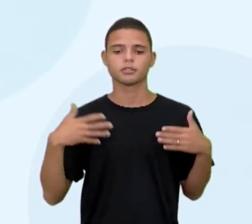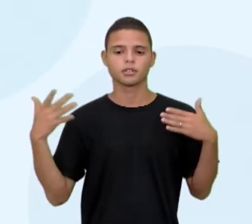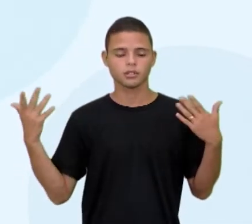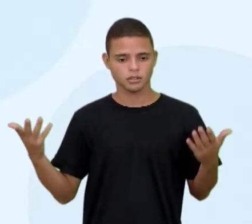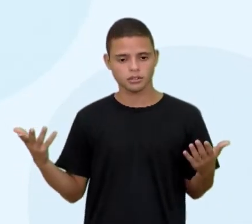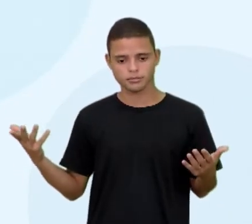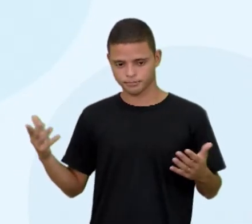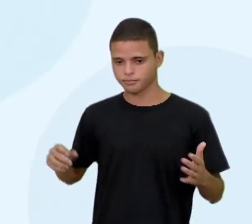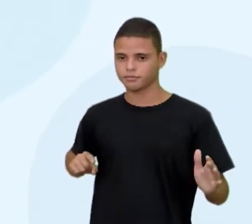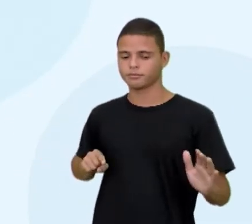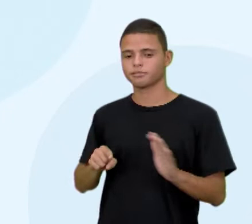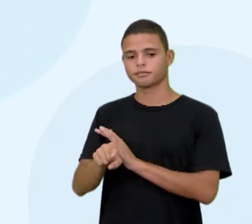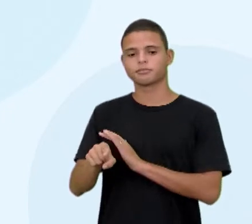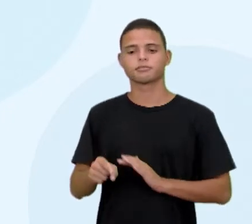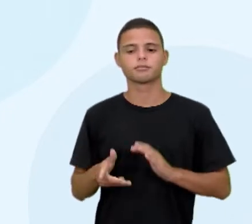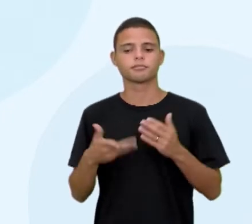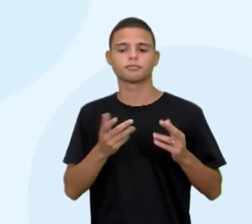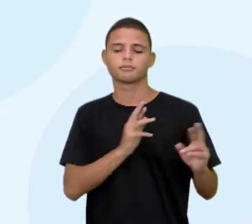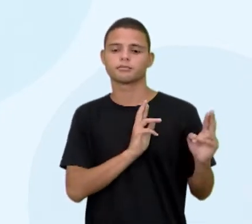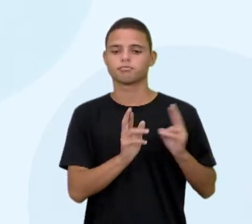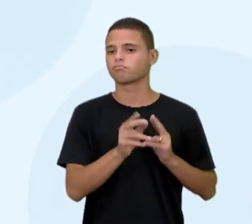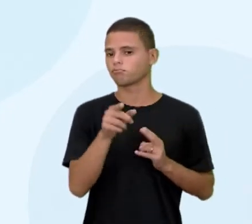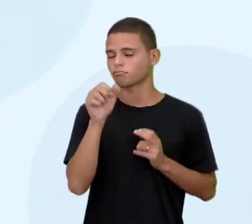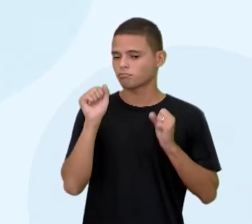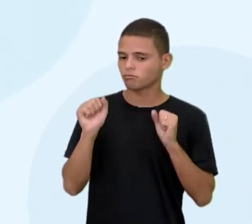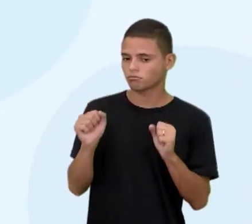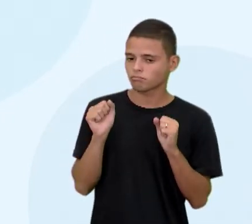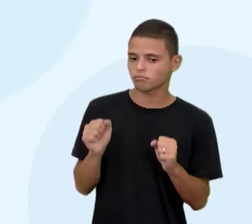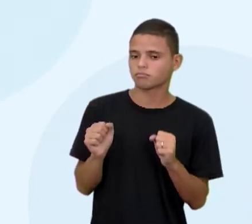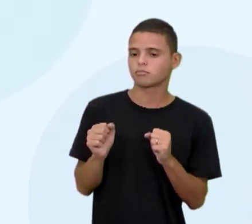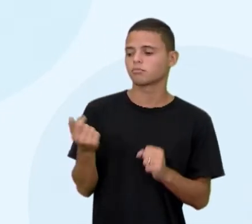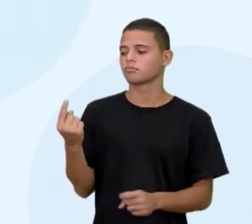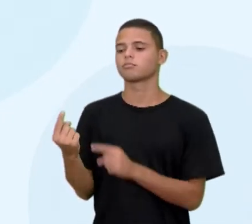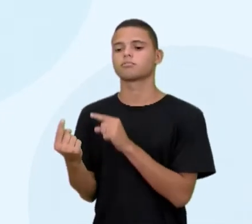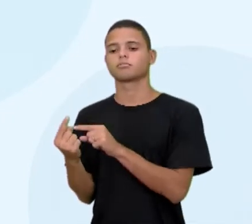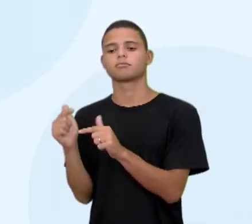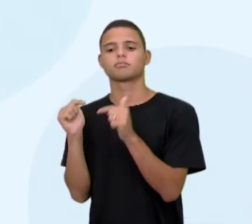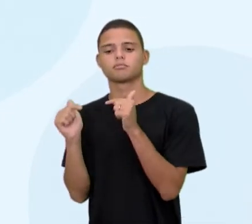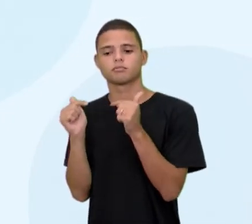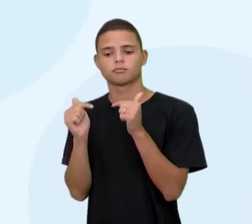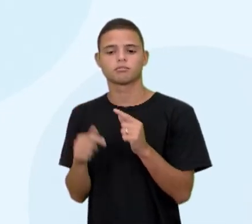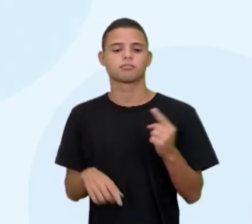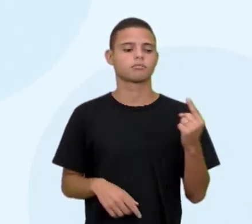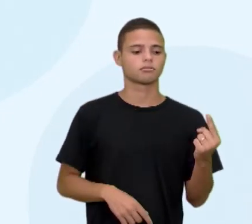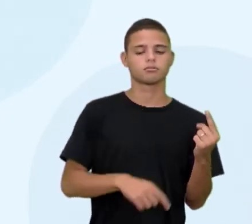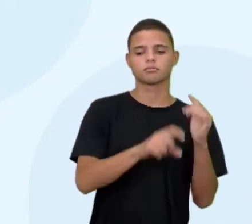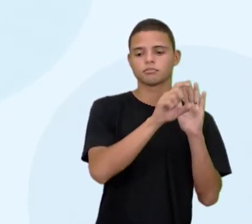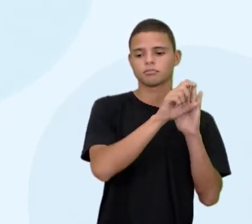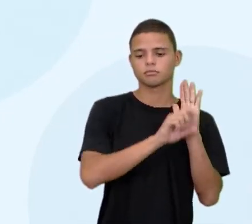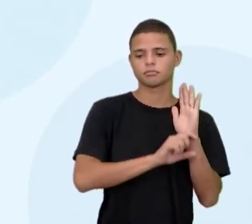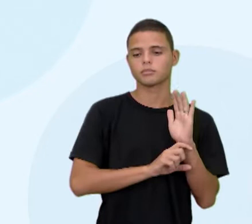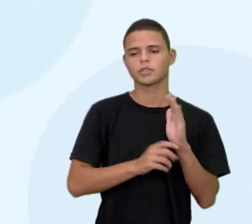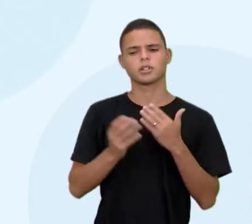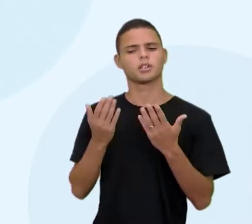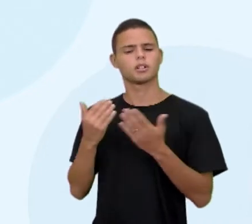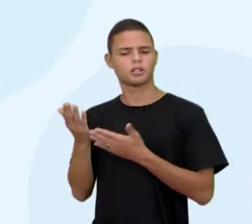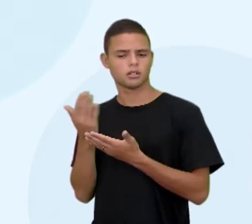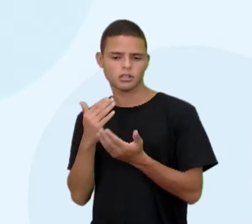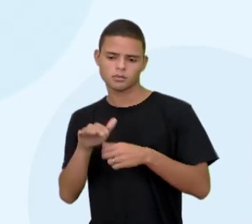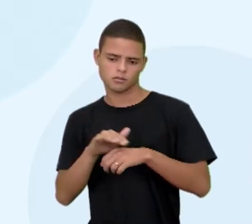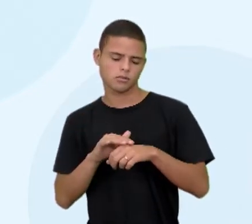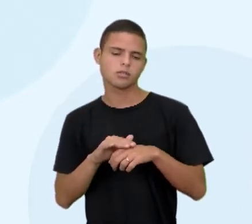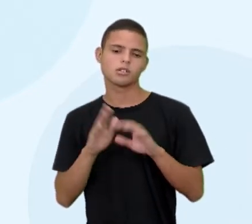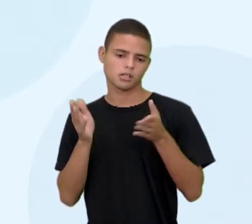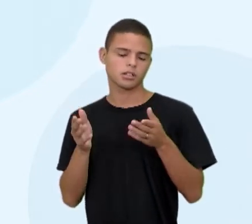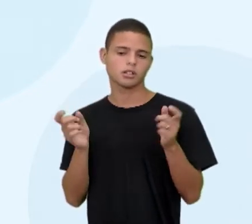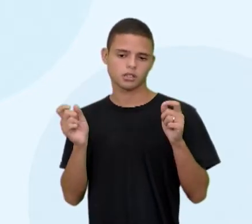perguntas norteadoras, quais relações você poderia traçar entre o meme e a Chard? A gente conversou algumas coisas aqui, alguns itens que